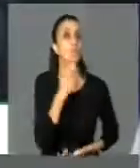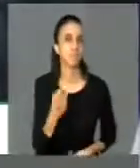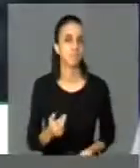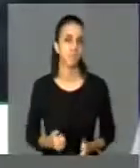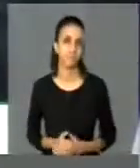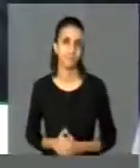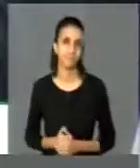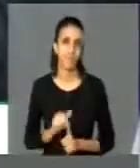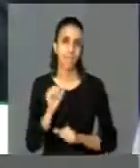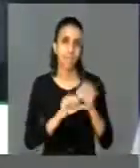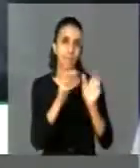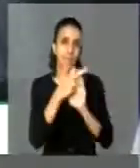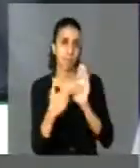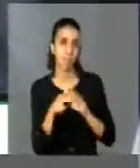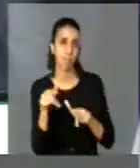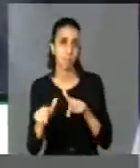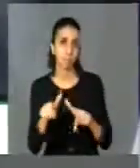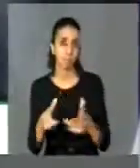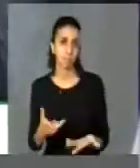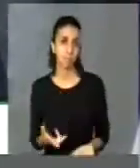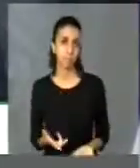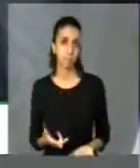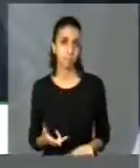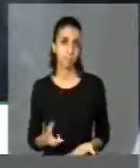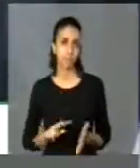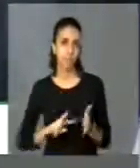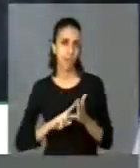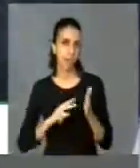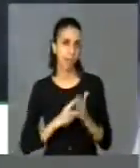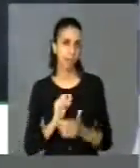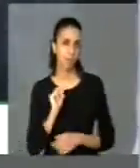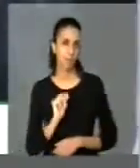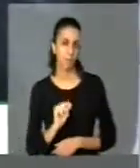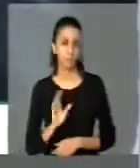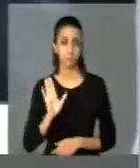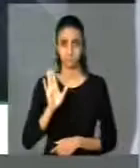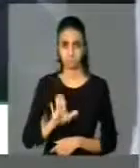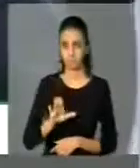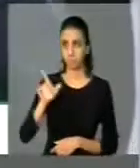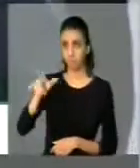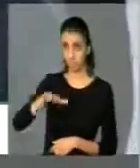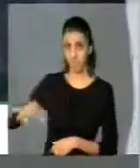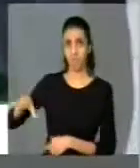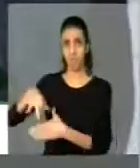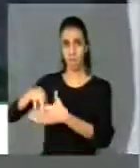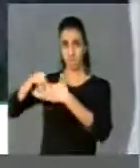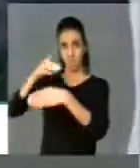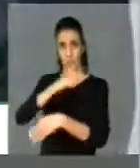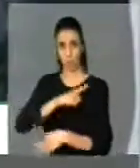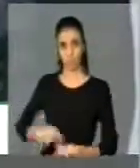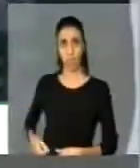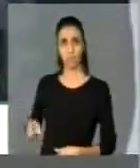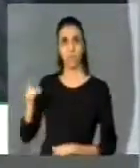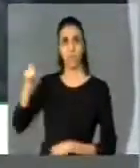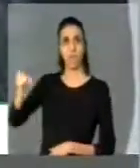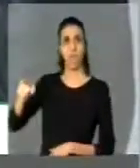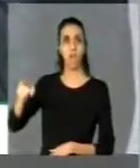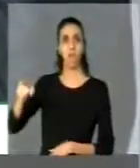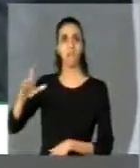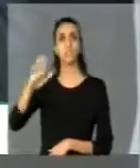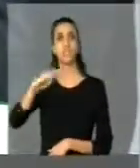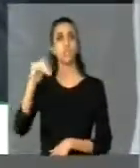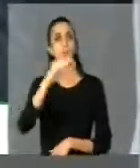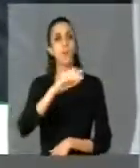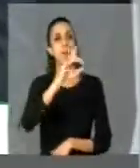da reforma trabalhista. Ou seja, a liderança do governo está chamando os seus deputados da base